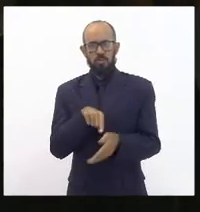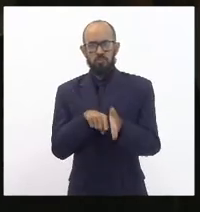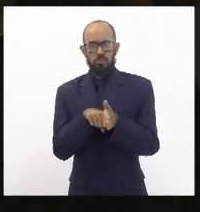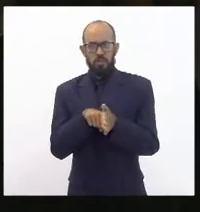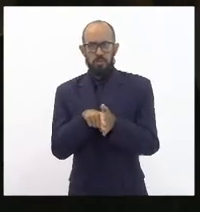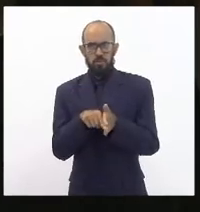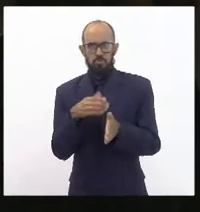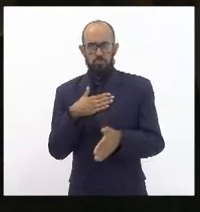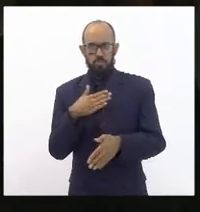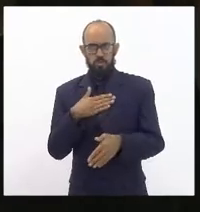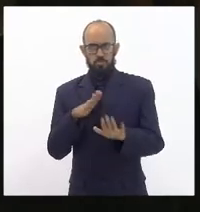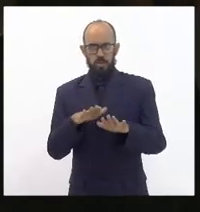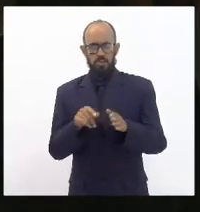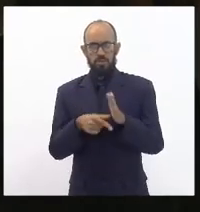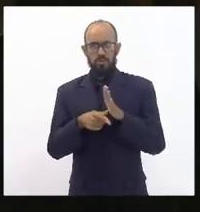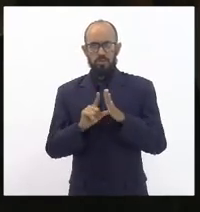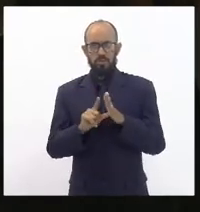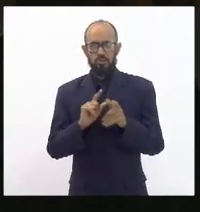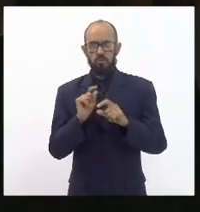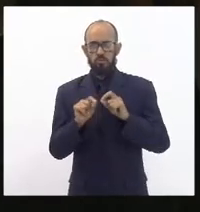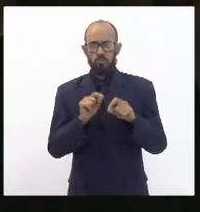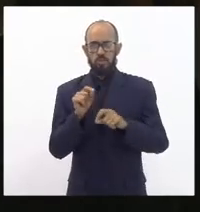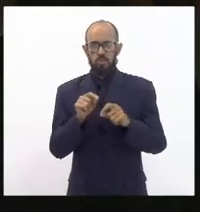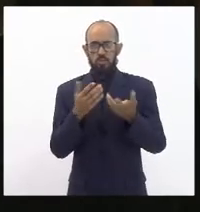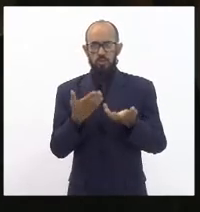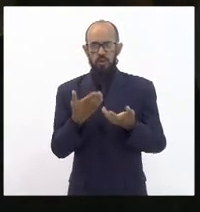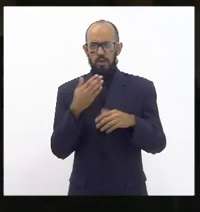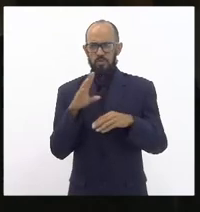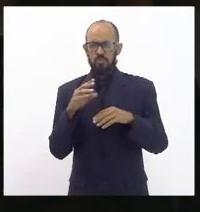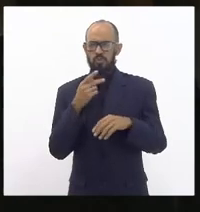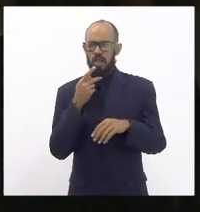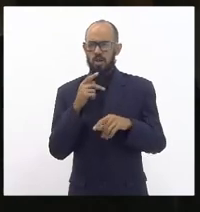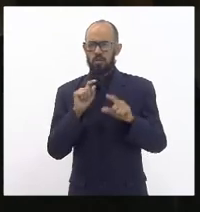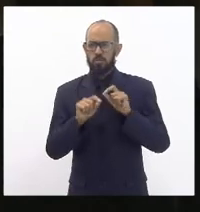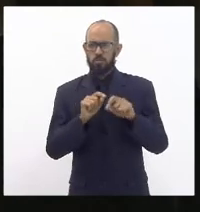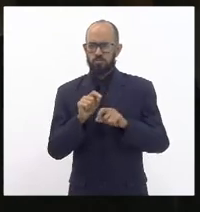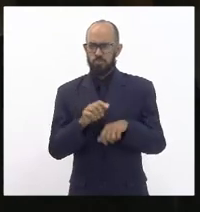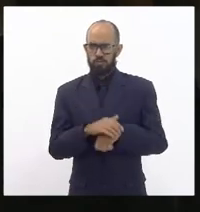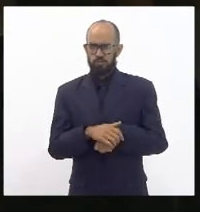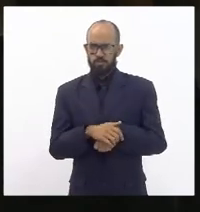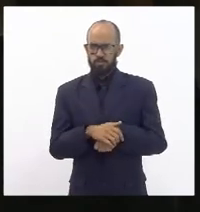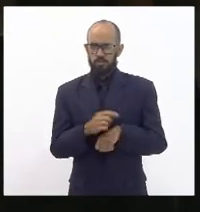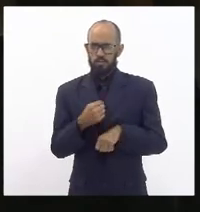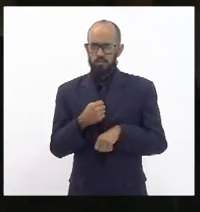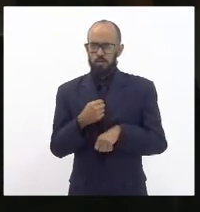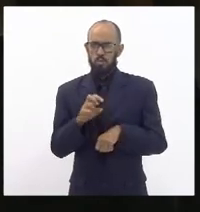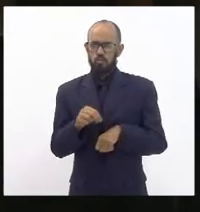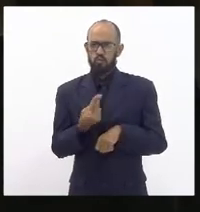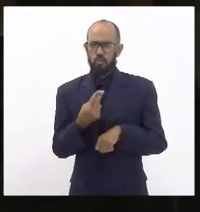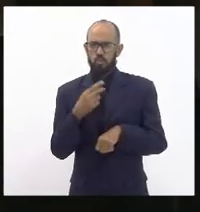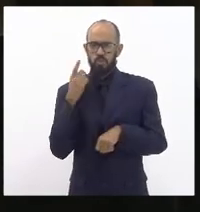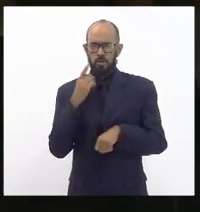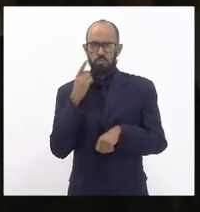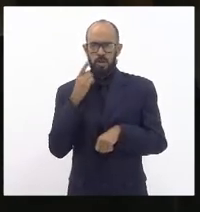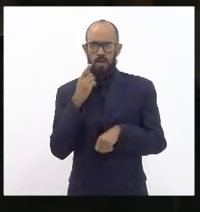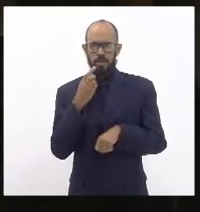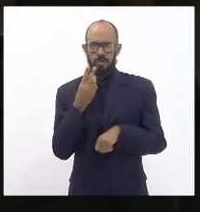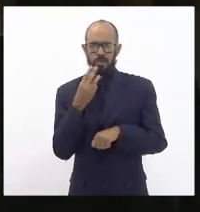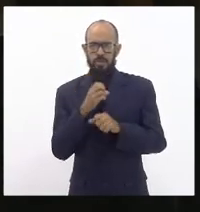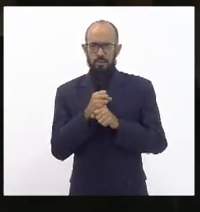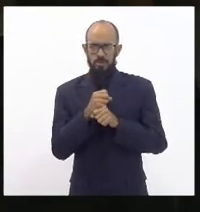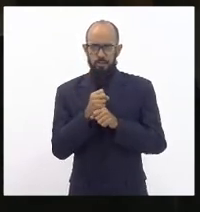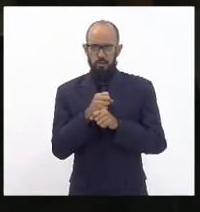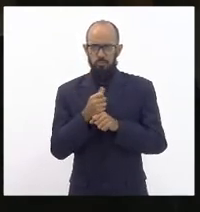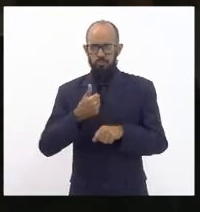mas antes disso é eu queria deixar uma coisa bem claro eu sou o parlamentar há três anos meu